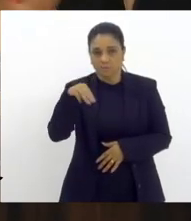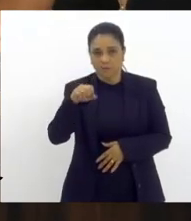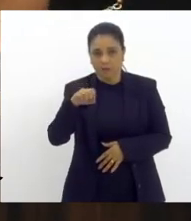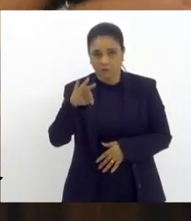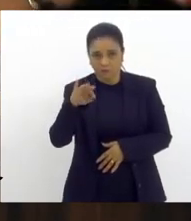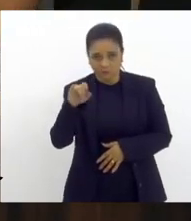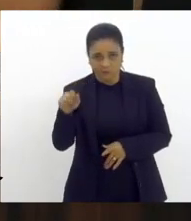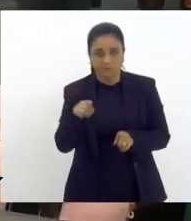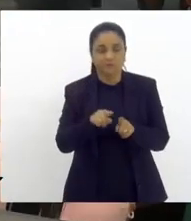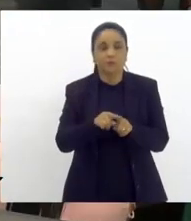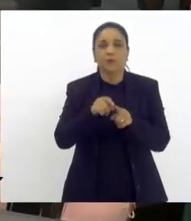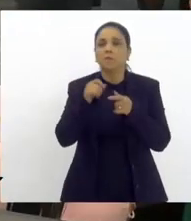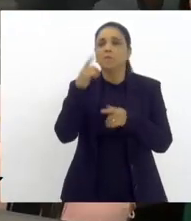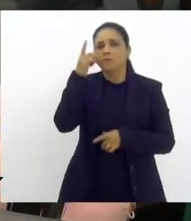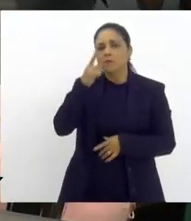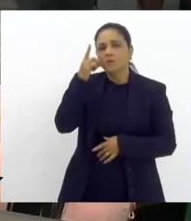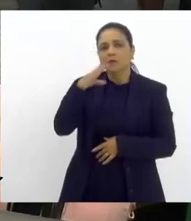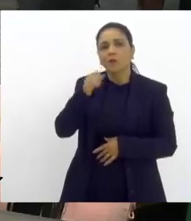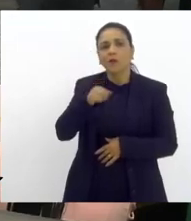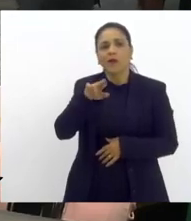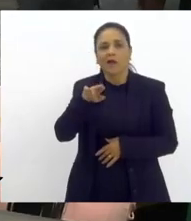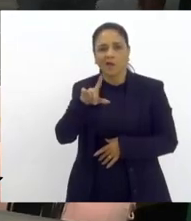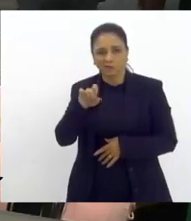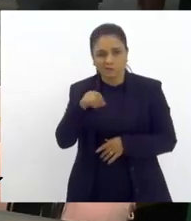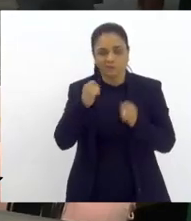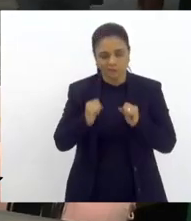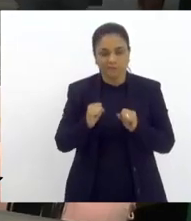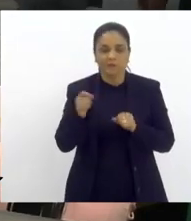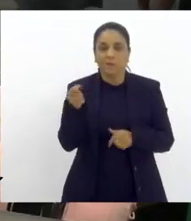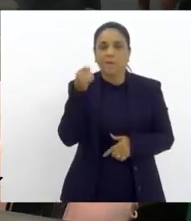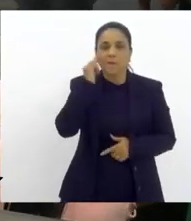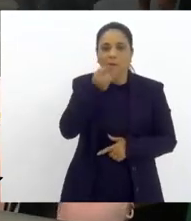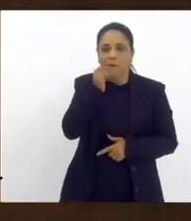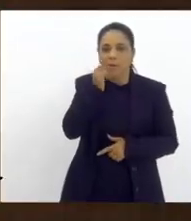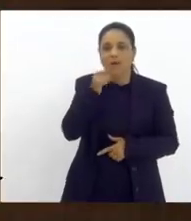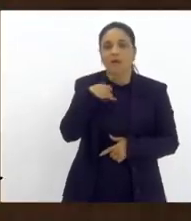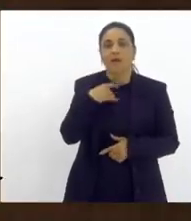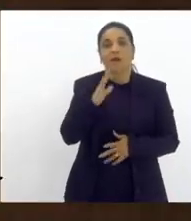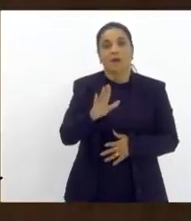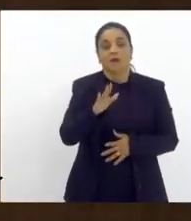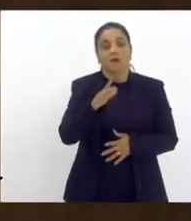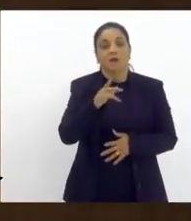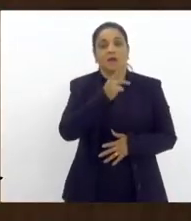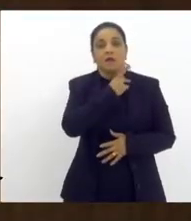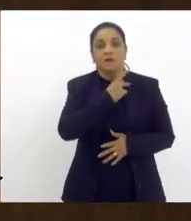deputado Carlos de mim Presidente brasão é a propósito